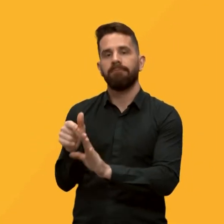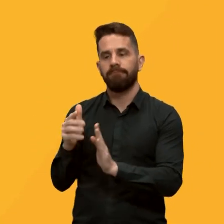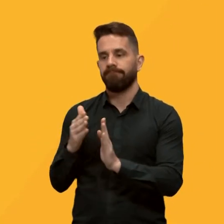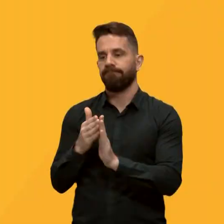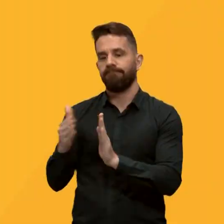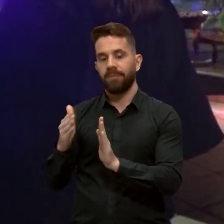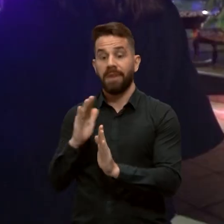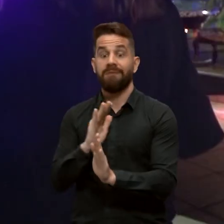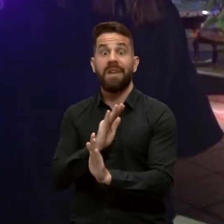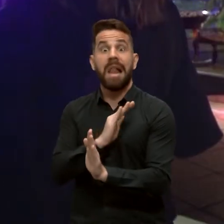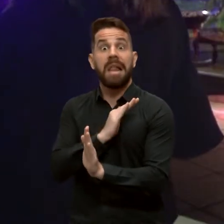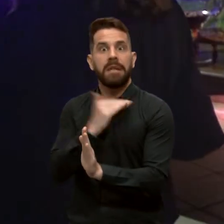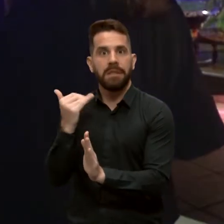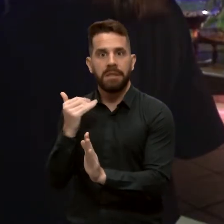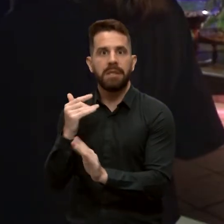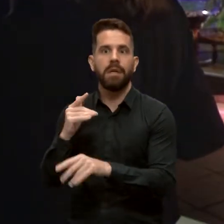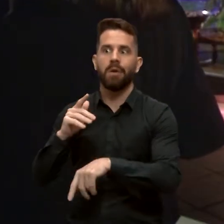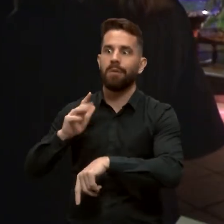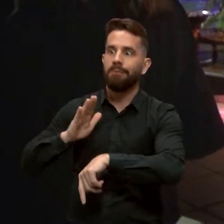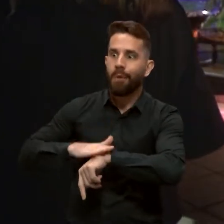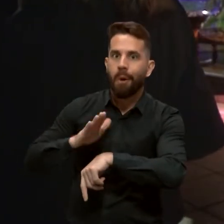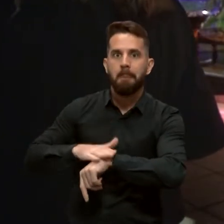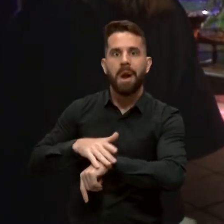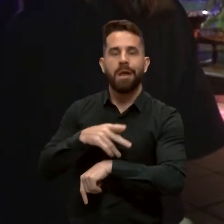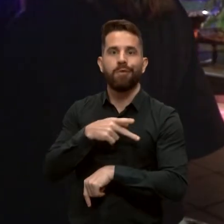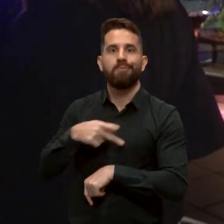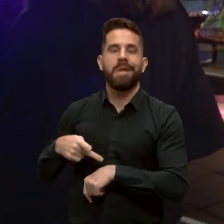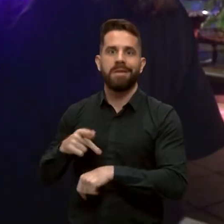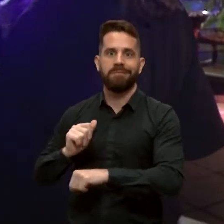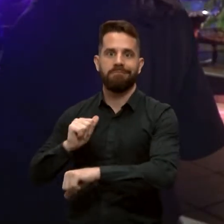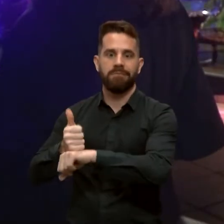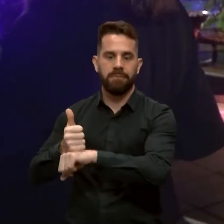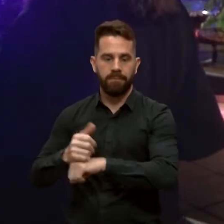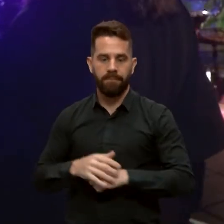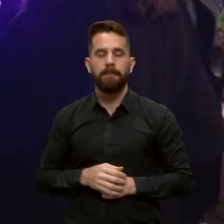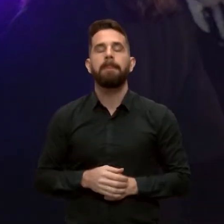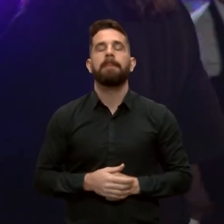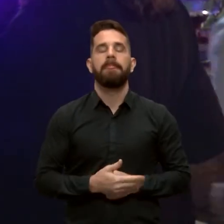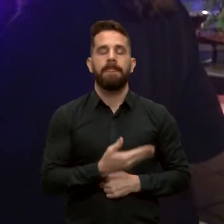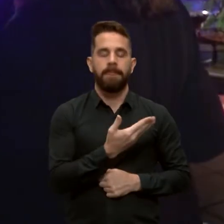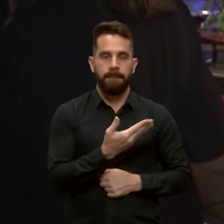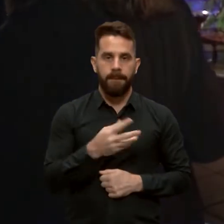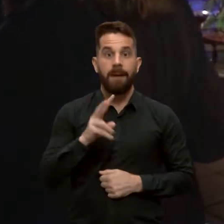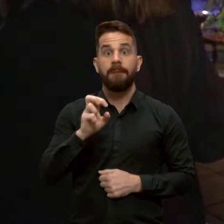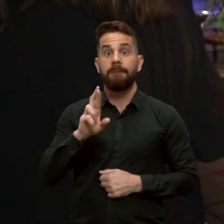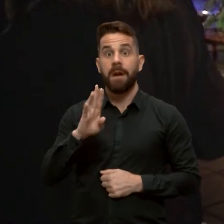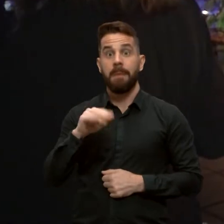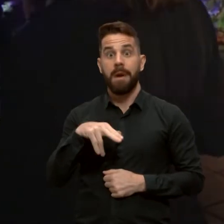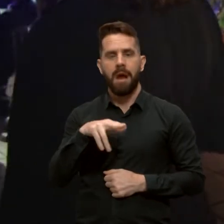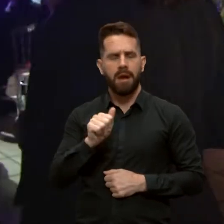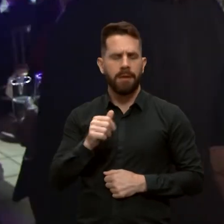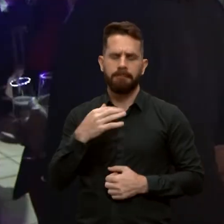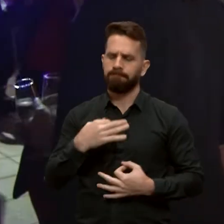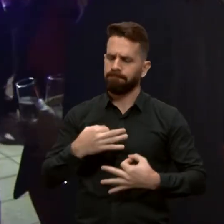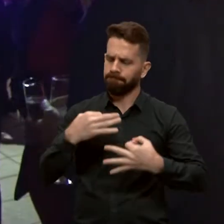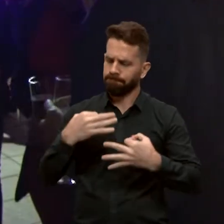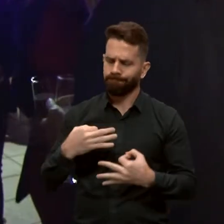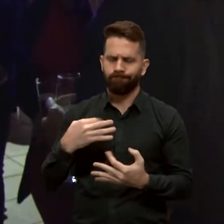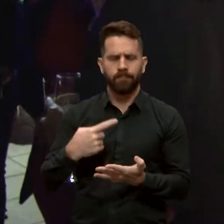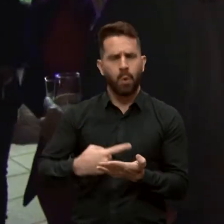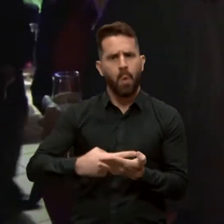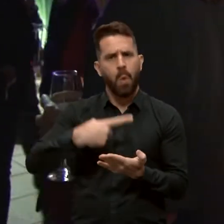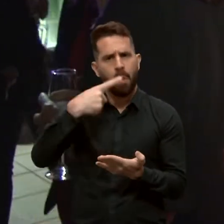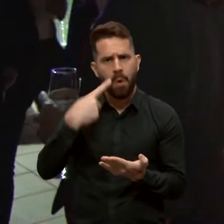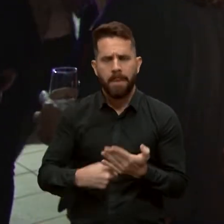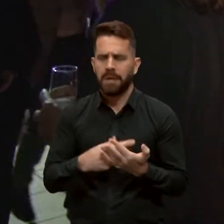durante o mandato. A professora Verbena era uma pessoa extremamente comprometida com a universidade pública, com